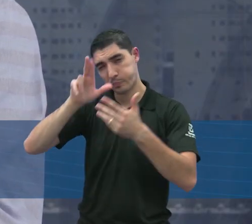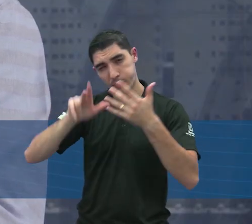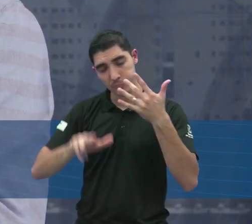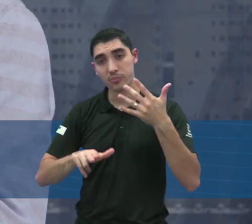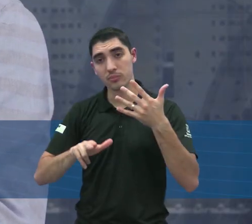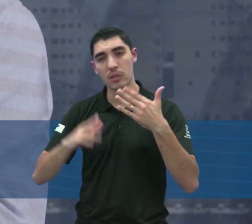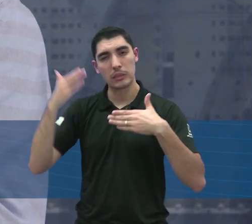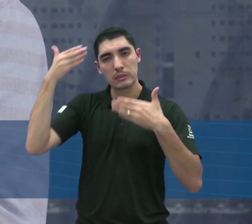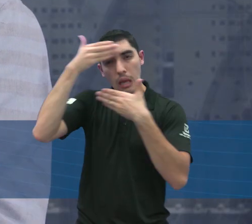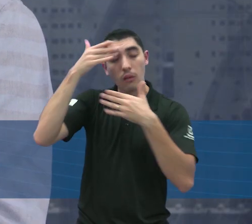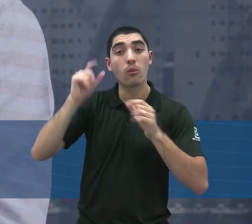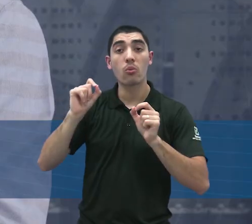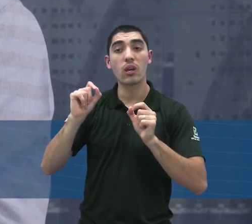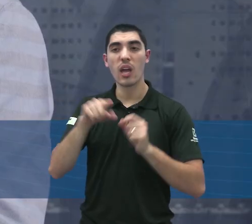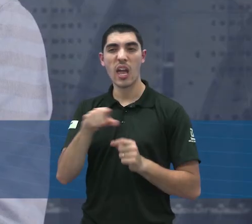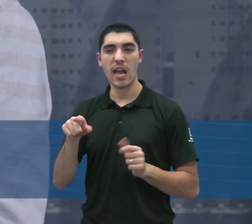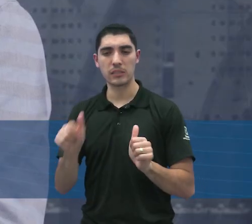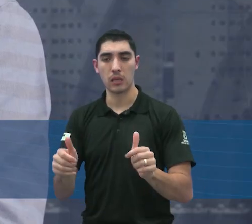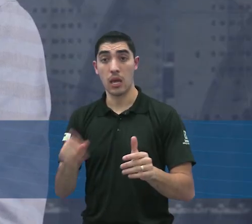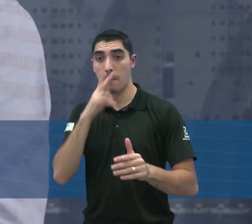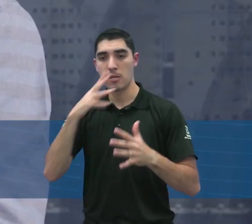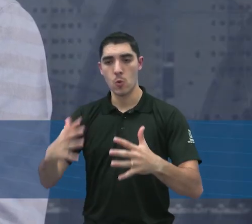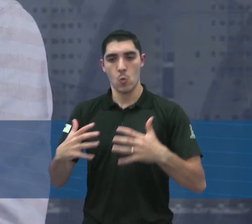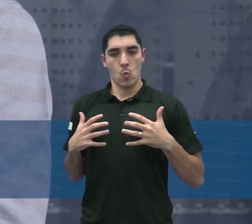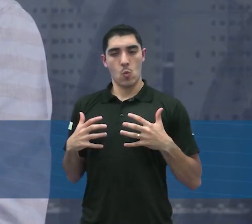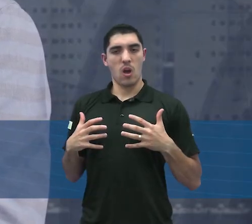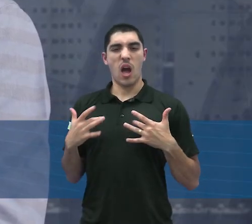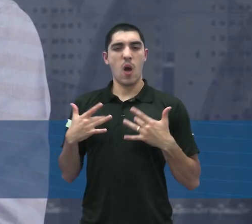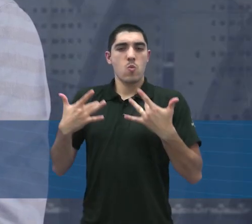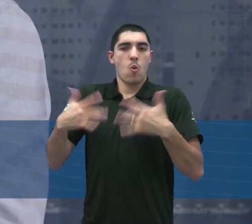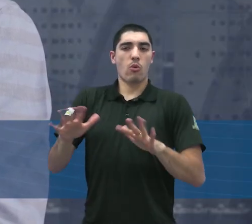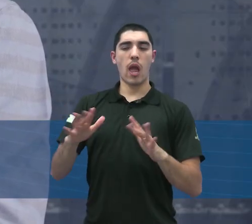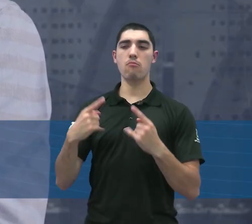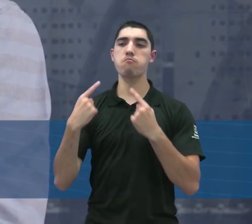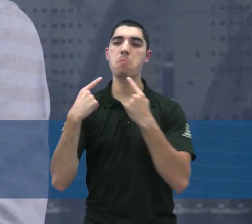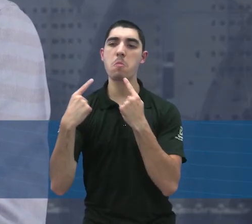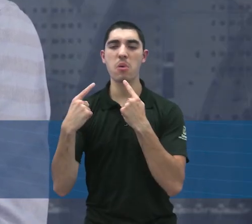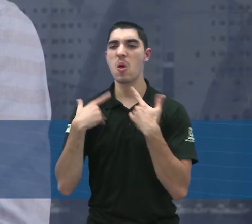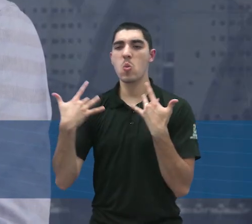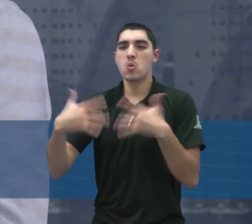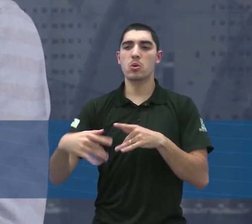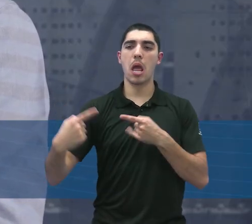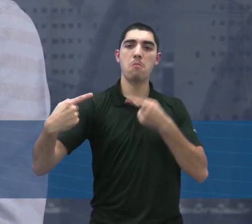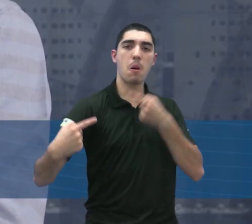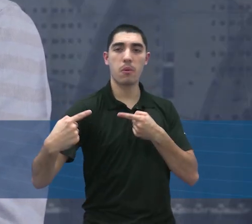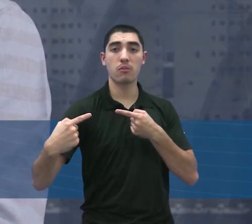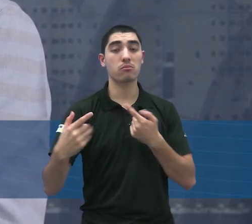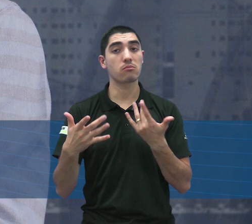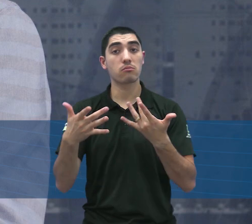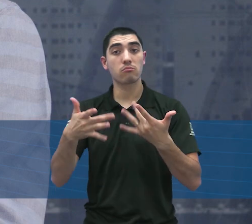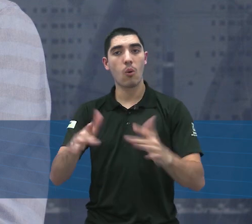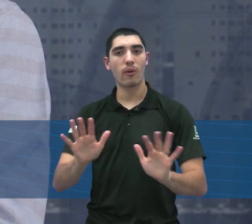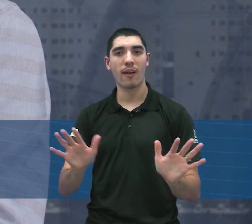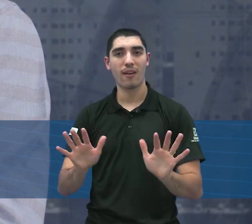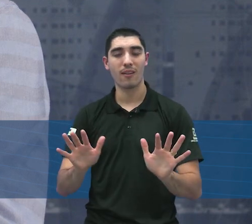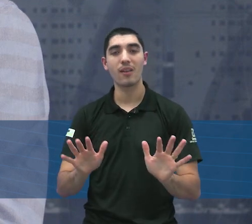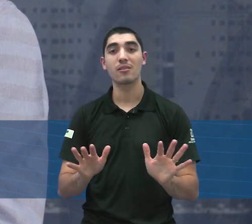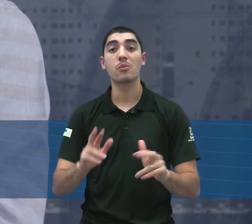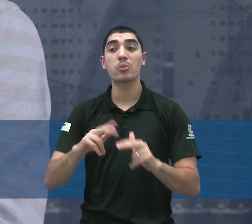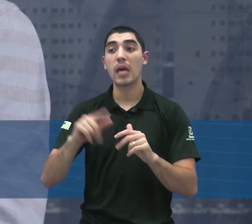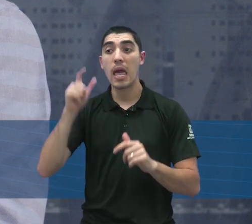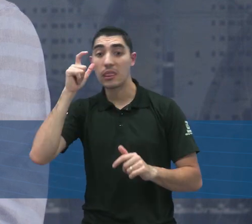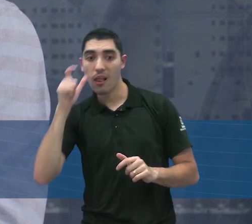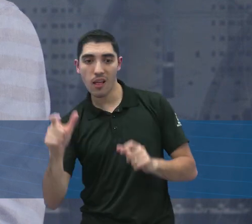popular, arredios em relação a buscar uma situação negociada, em razão das posições dos lados que estão acontecendo agora. E é